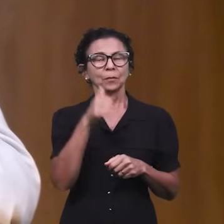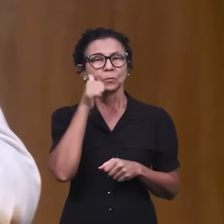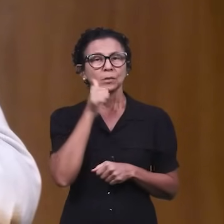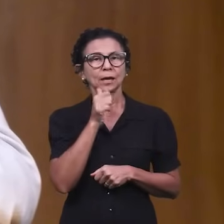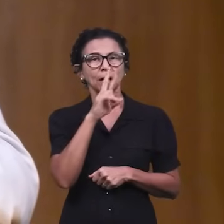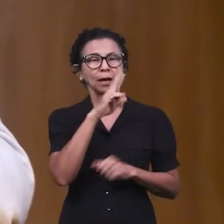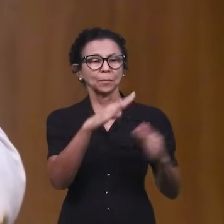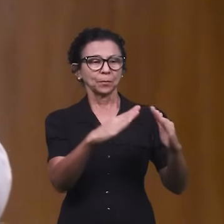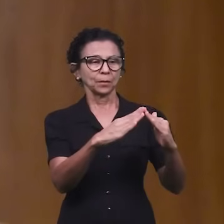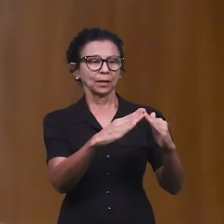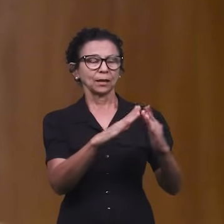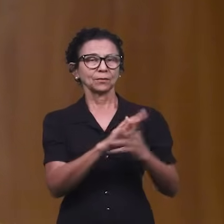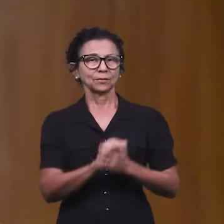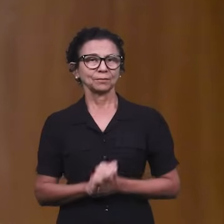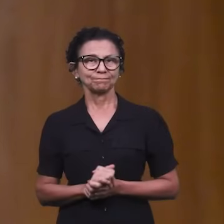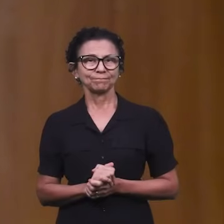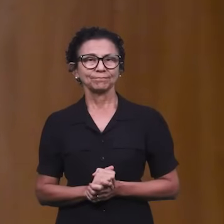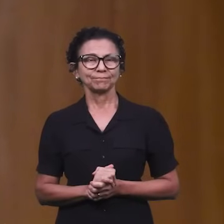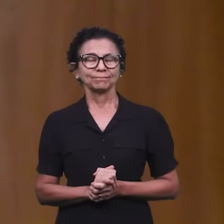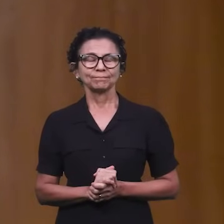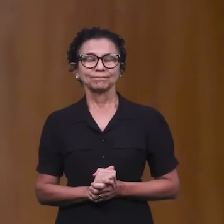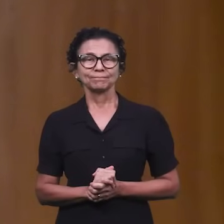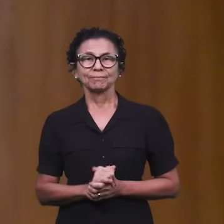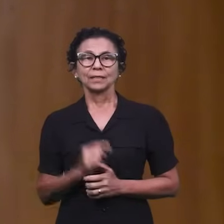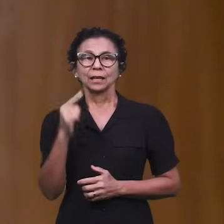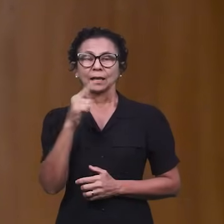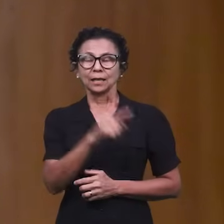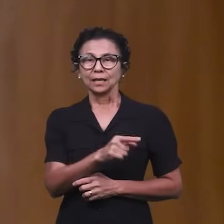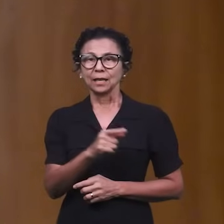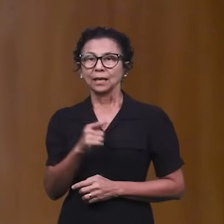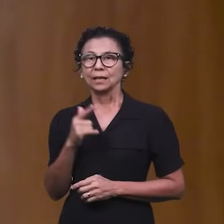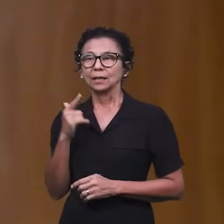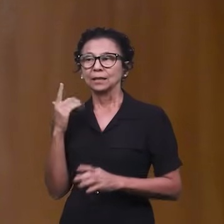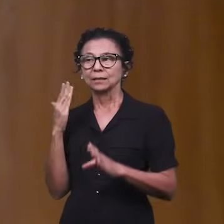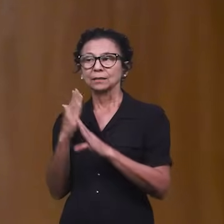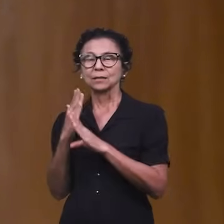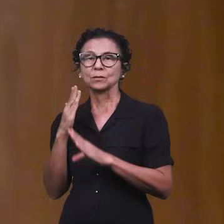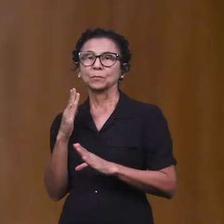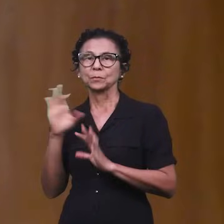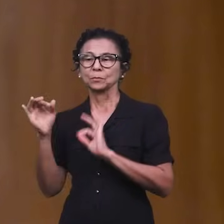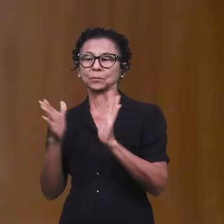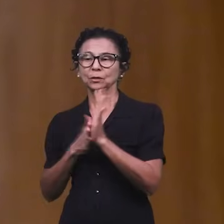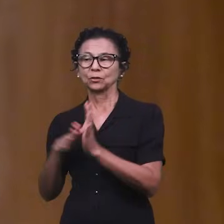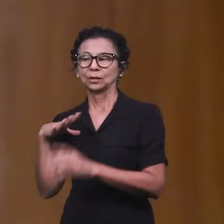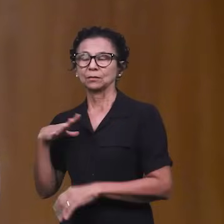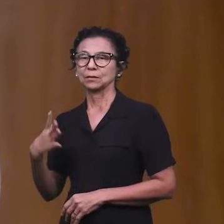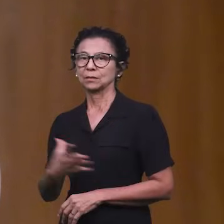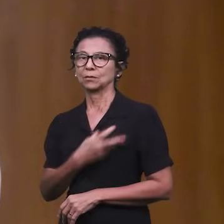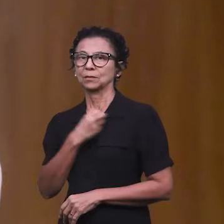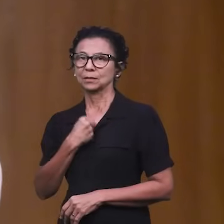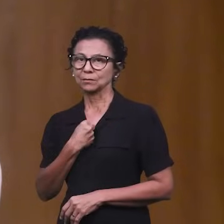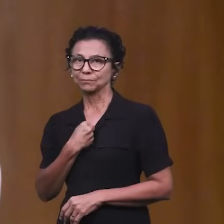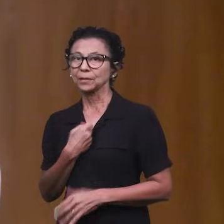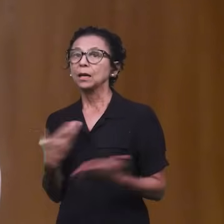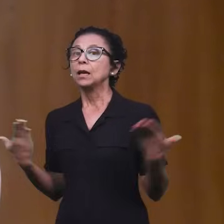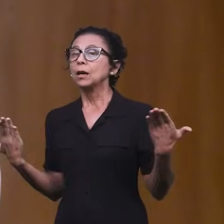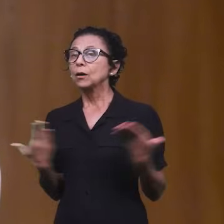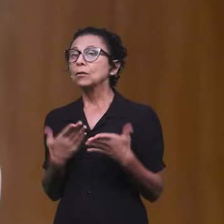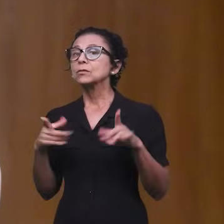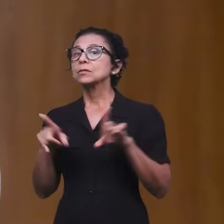abriu. A mensagem que vem da parte do Senhor, a mensagem da cruz, está batendo agora na porta da sua